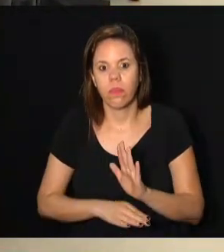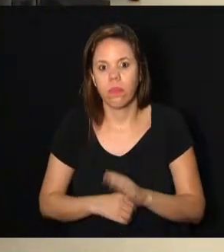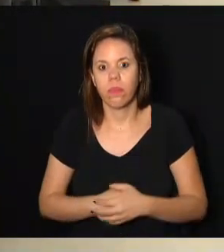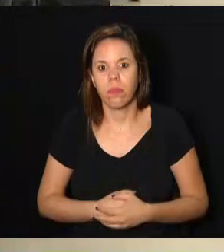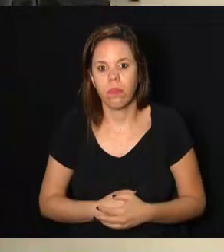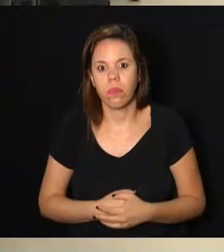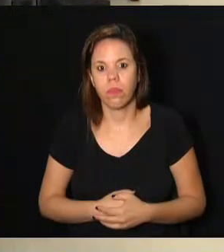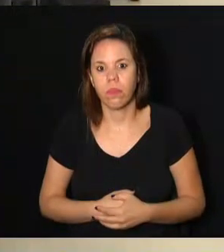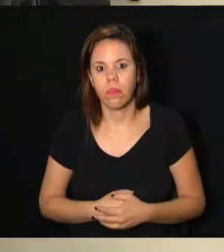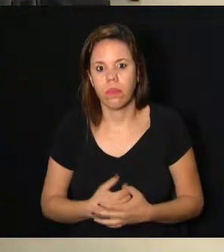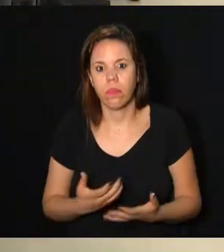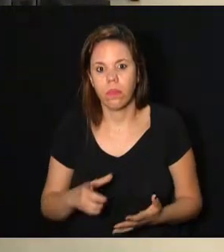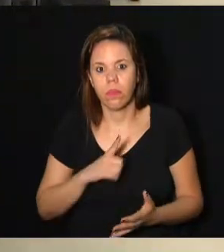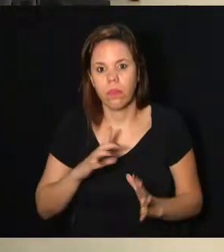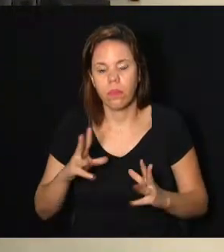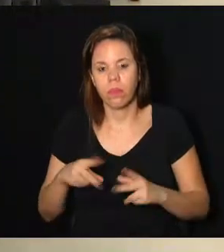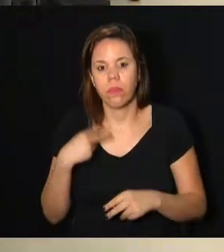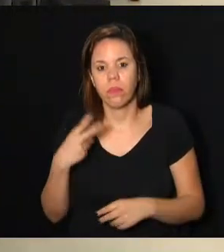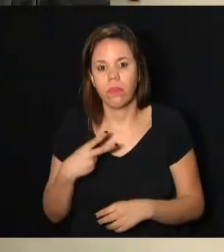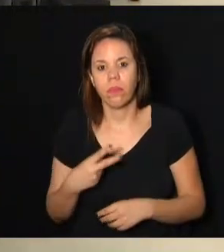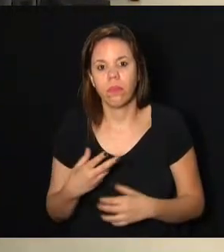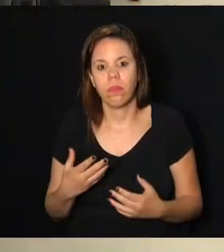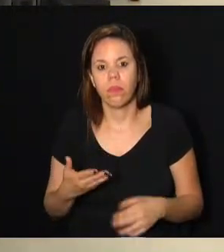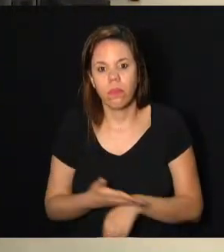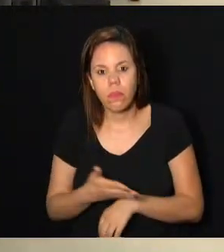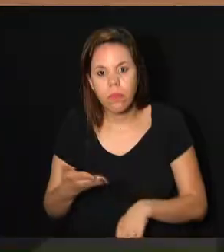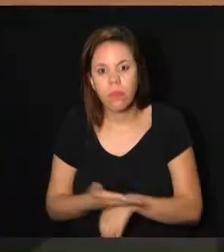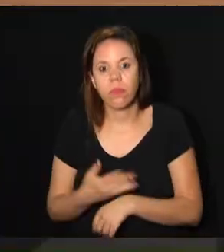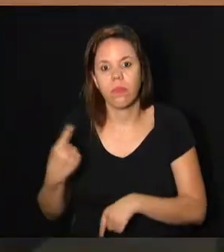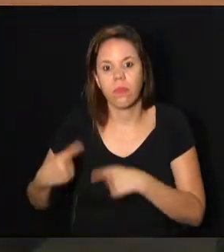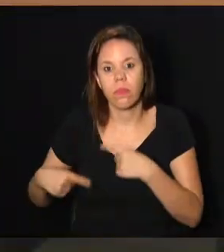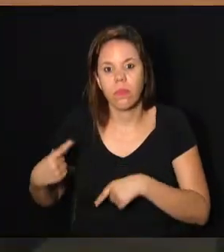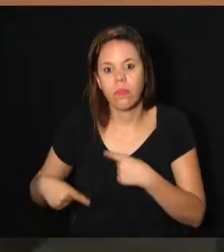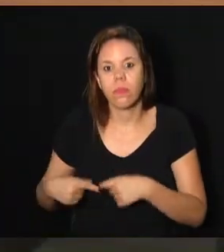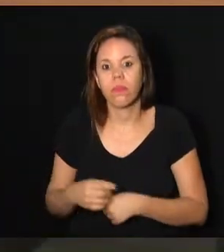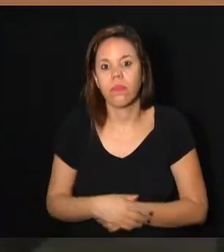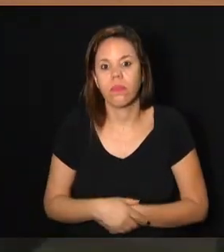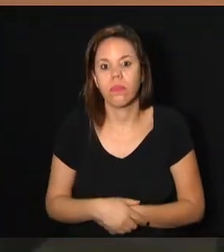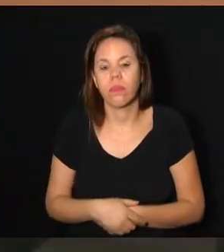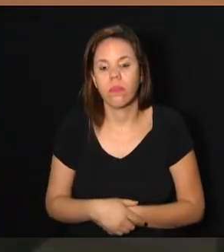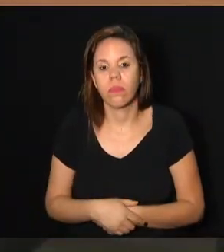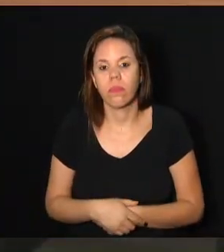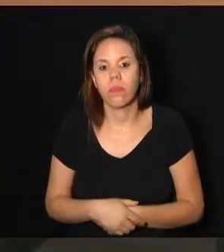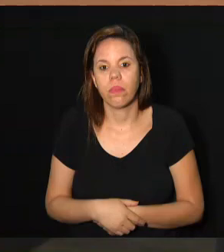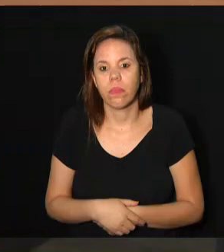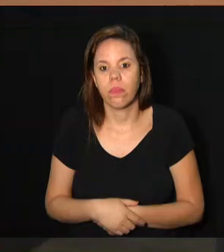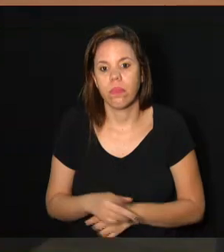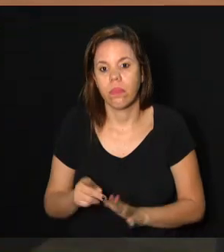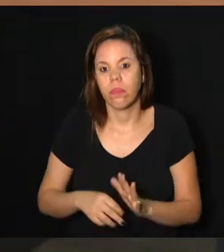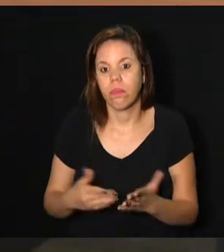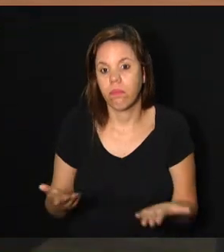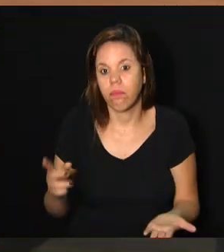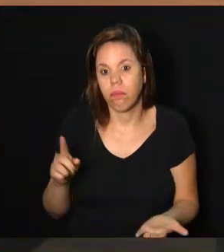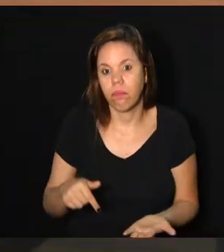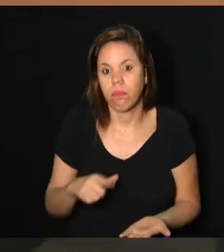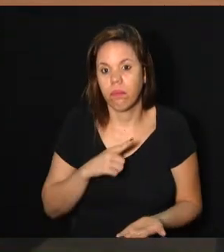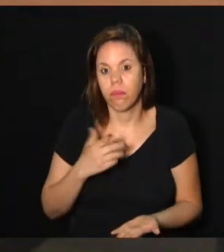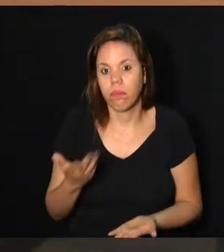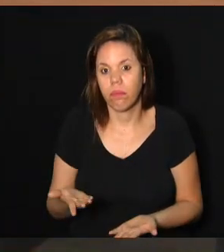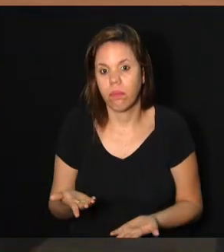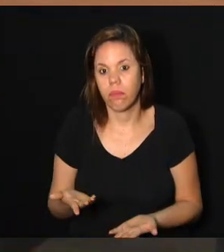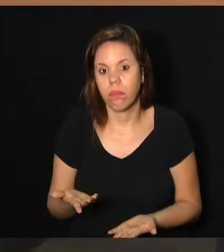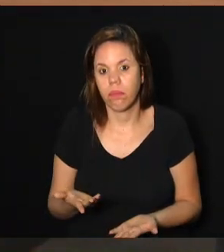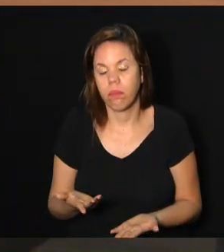que ele queria que todos os vereadores participassem das discussões, entendeu? E o projeto é para isso. Agora, o que tiver aí que não